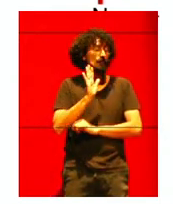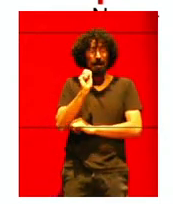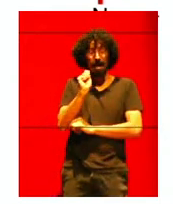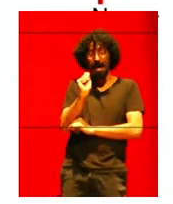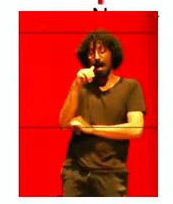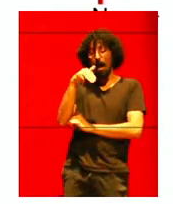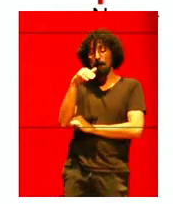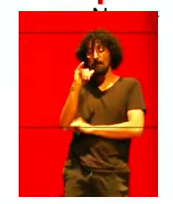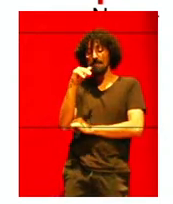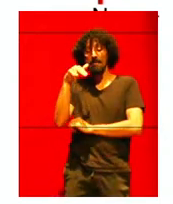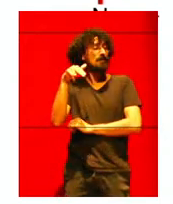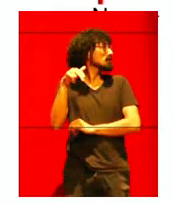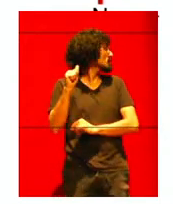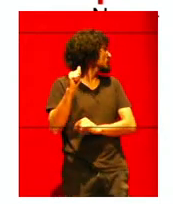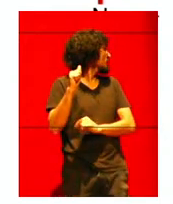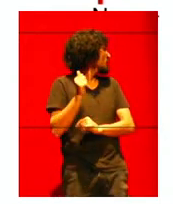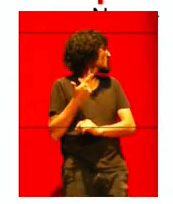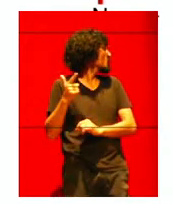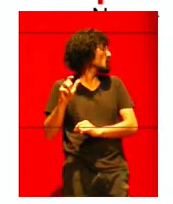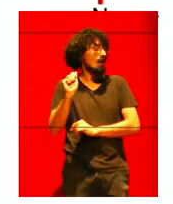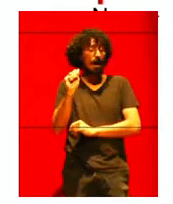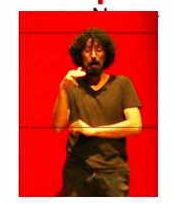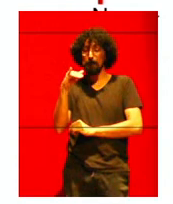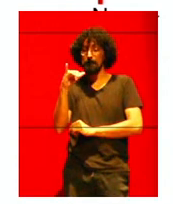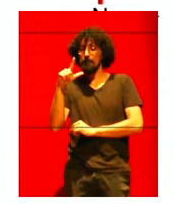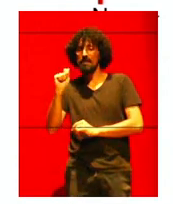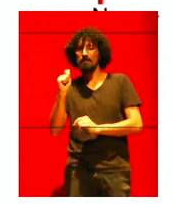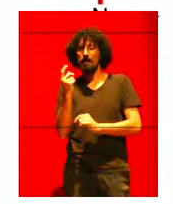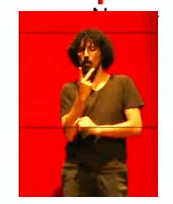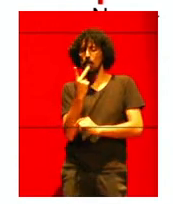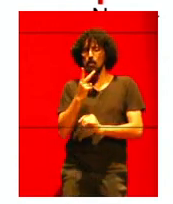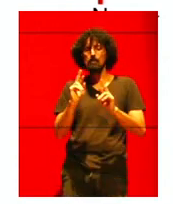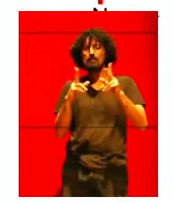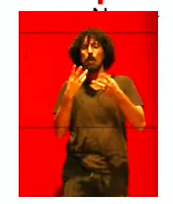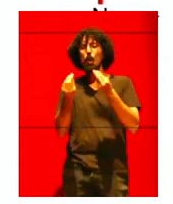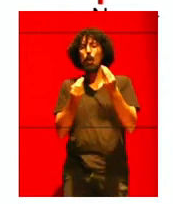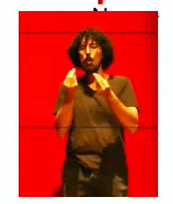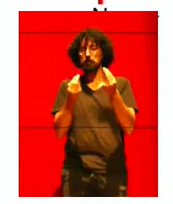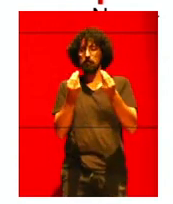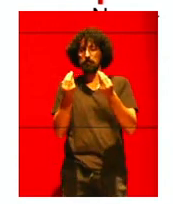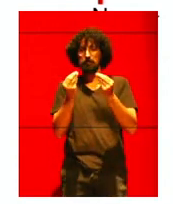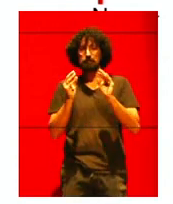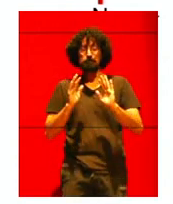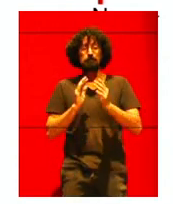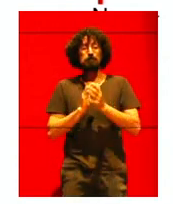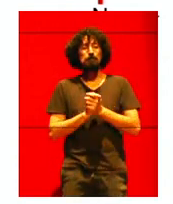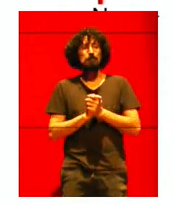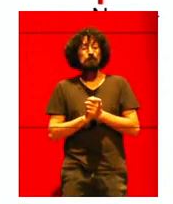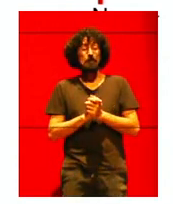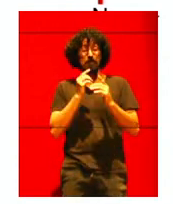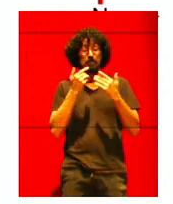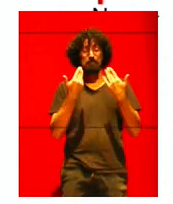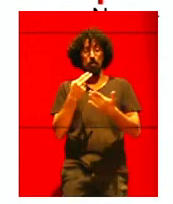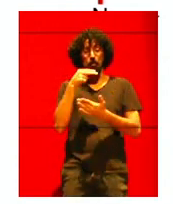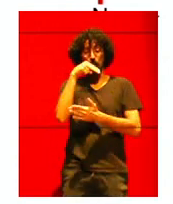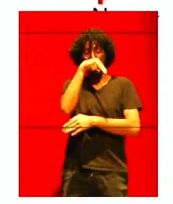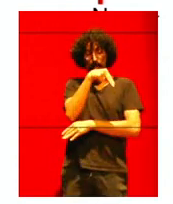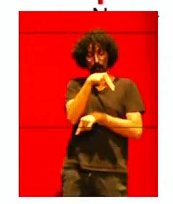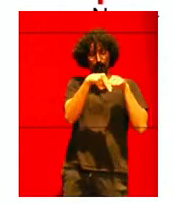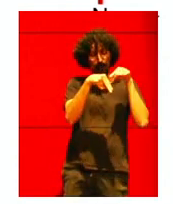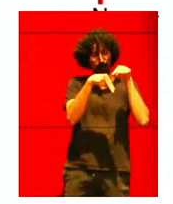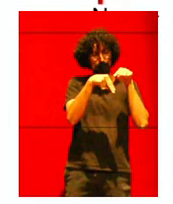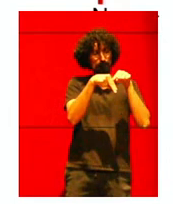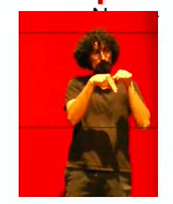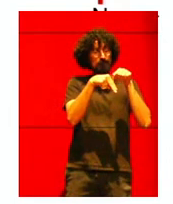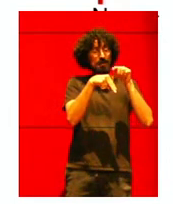amidas. A diferença entre aminas e amidas. O nitrogênio nas amidas vai